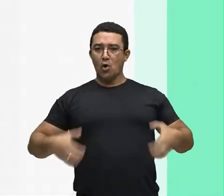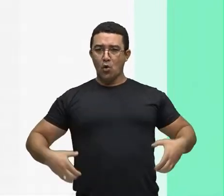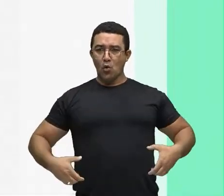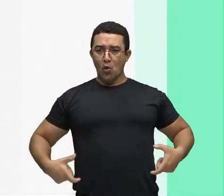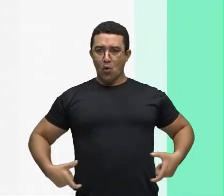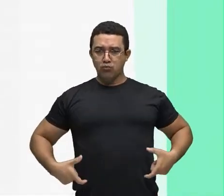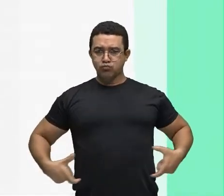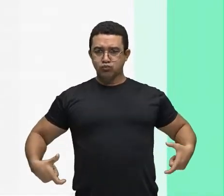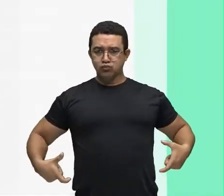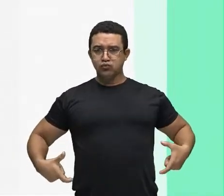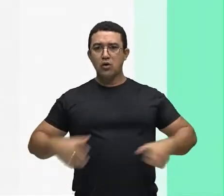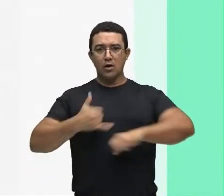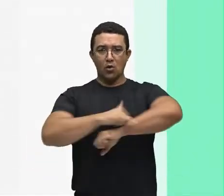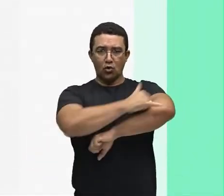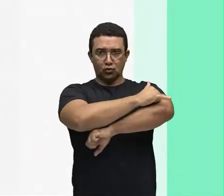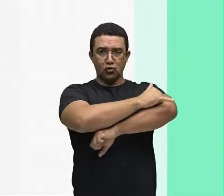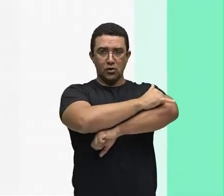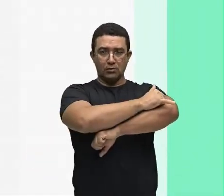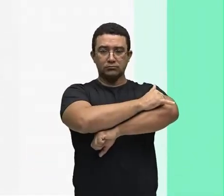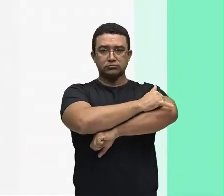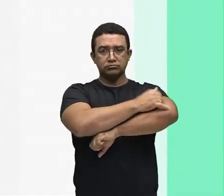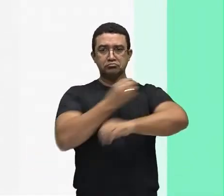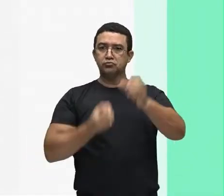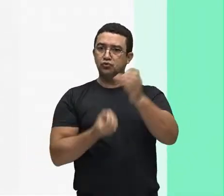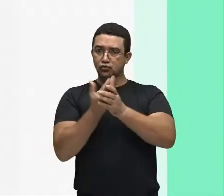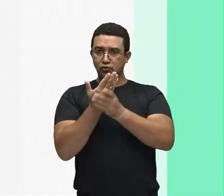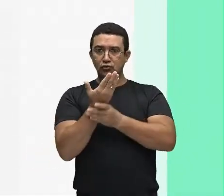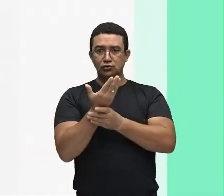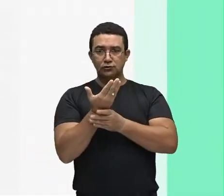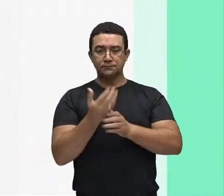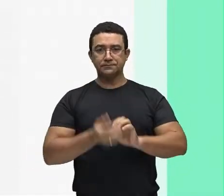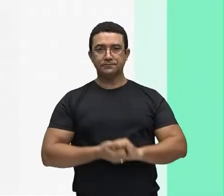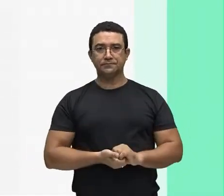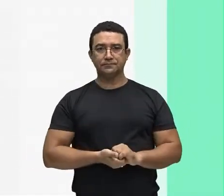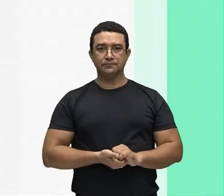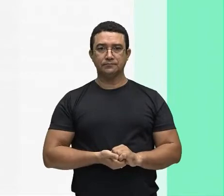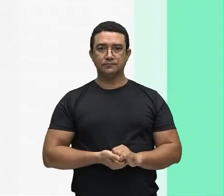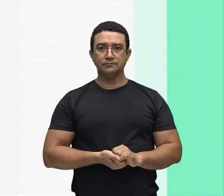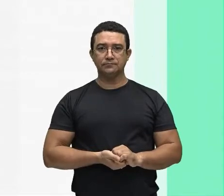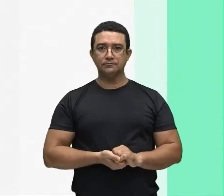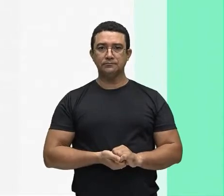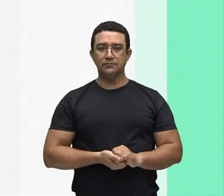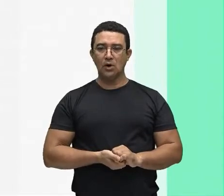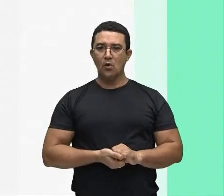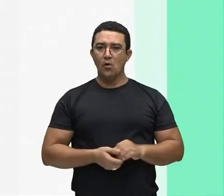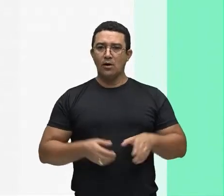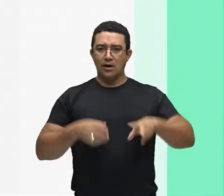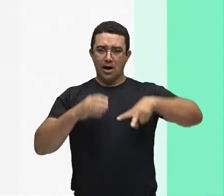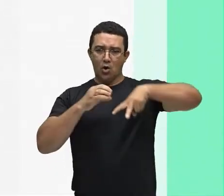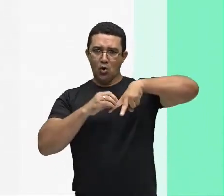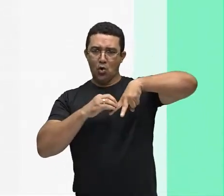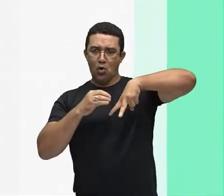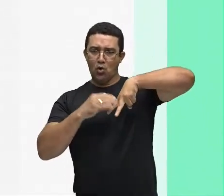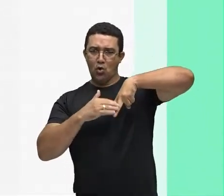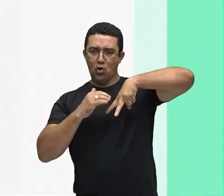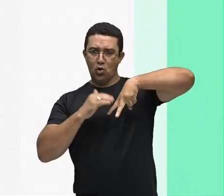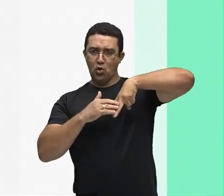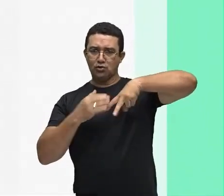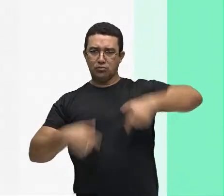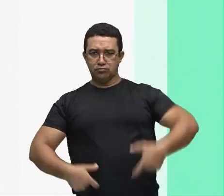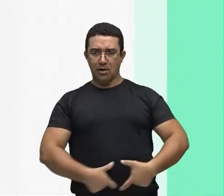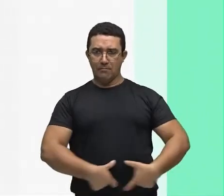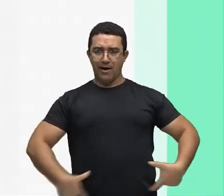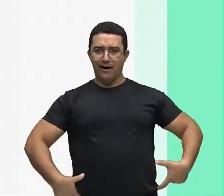região que antes não tinha gordura, começa a aparecer essas gorduras, né? Ali nas coxas, no quadril. Temos